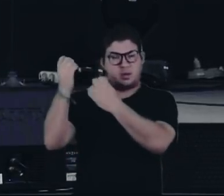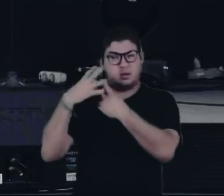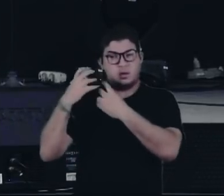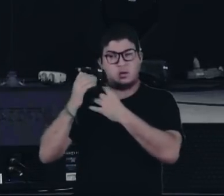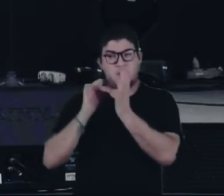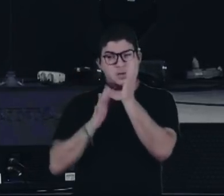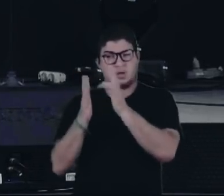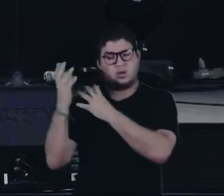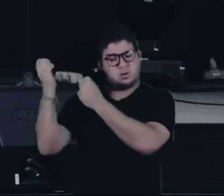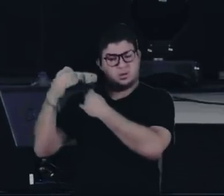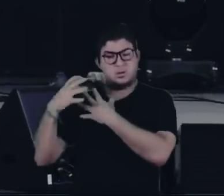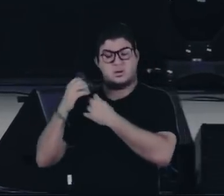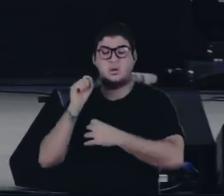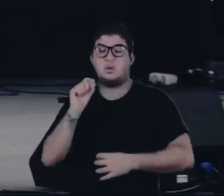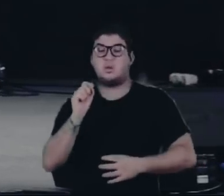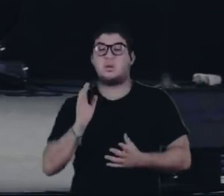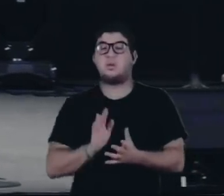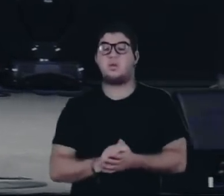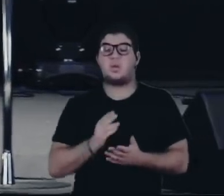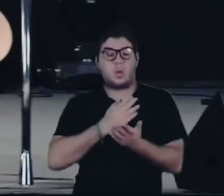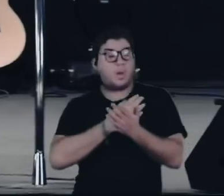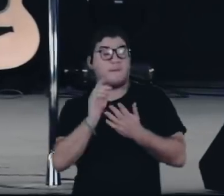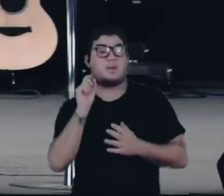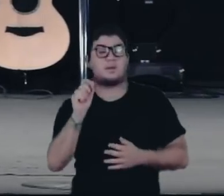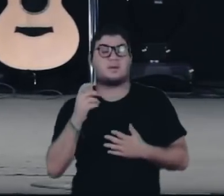a eles, começa como?